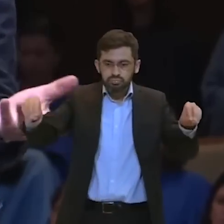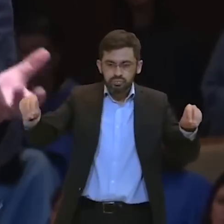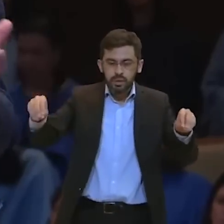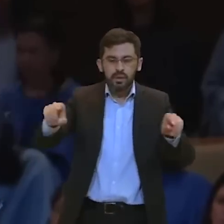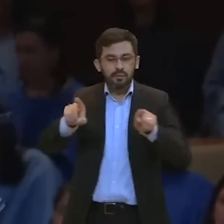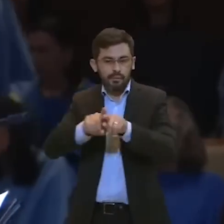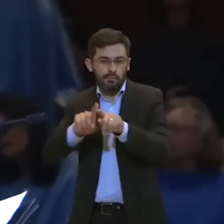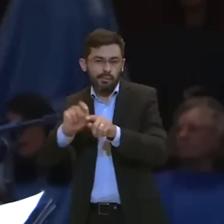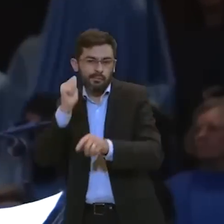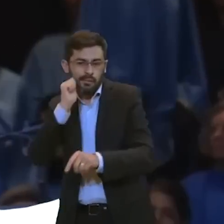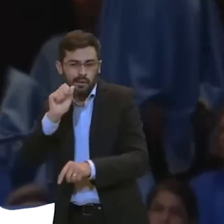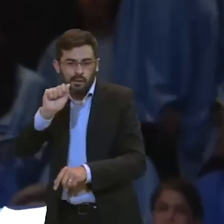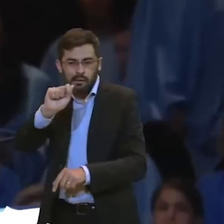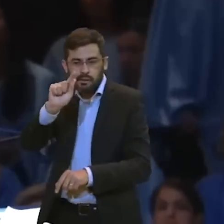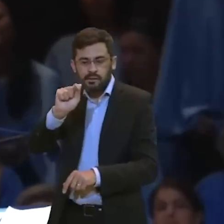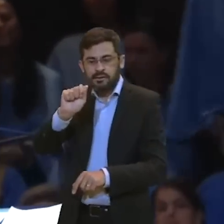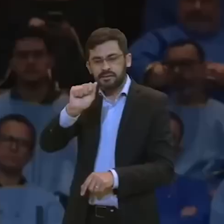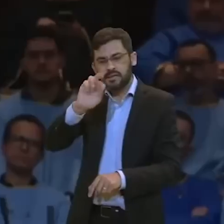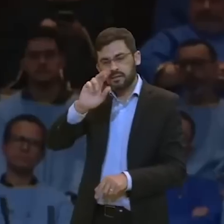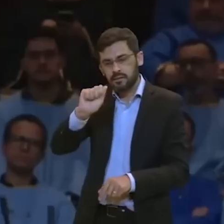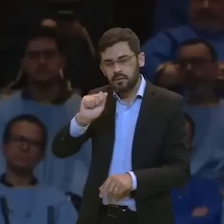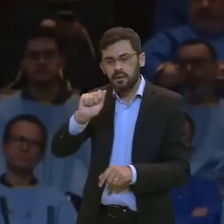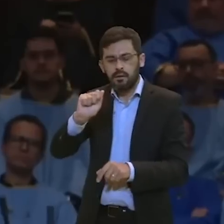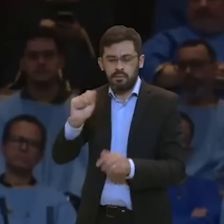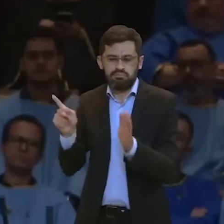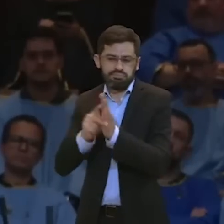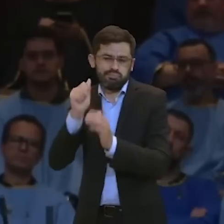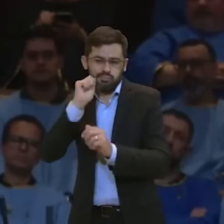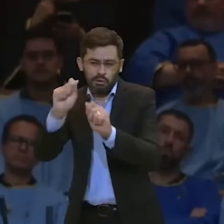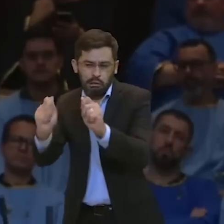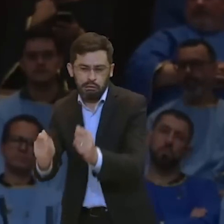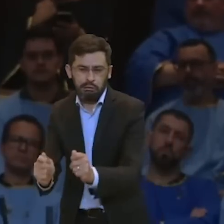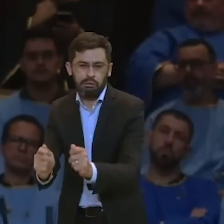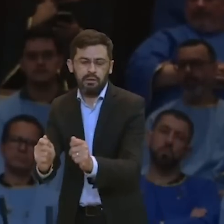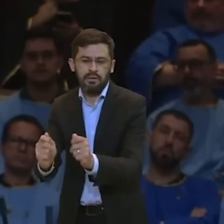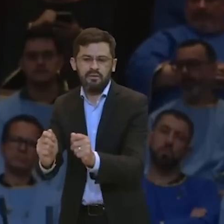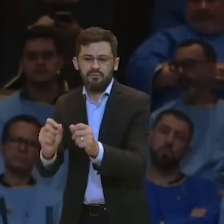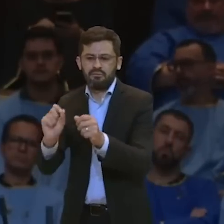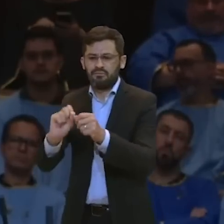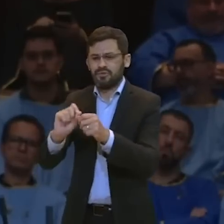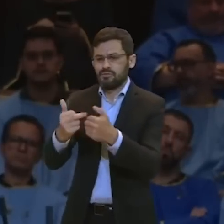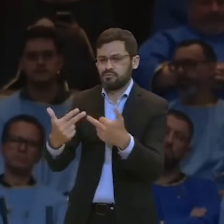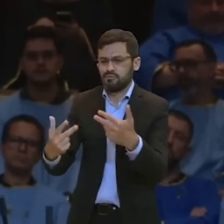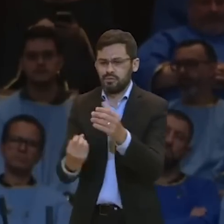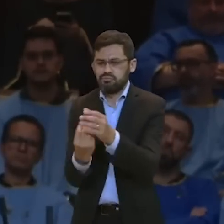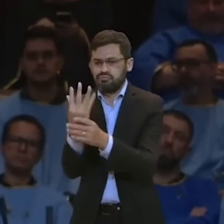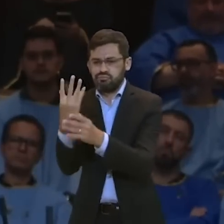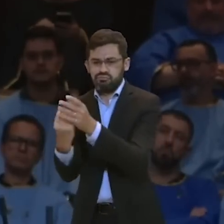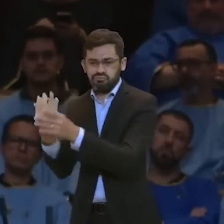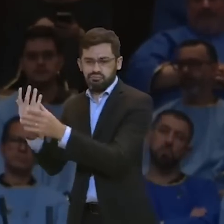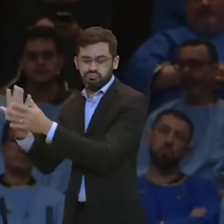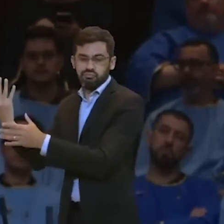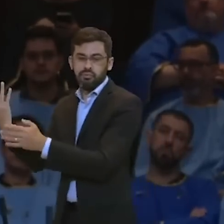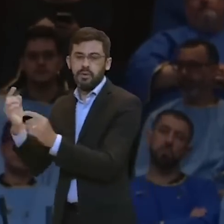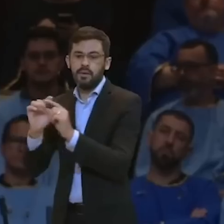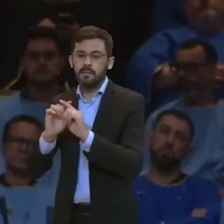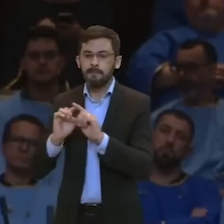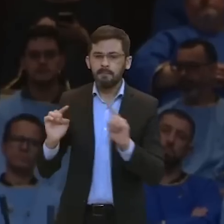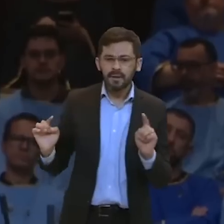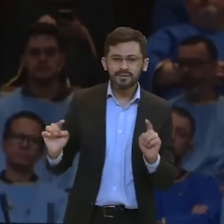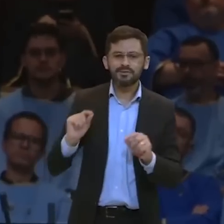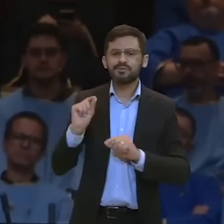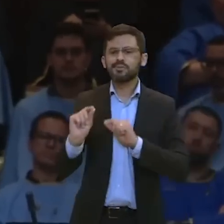forma feminina desse deus, era a deusa da fertilidade. E,